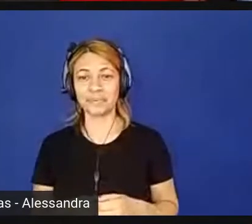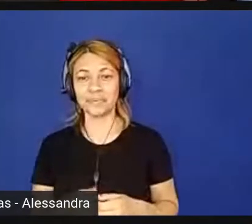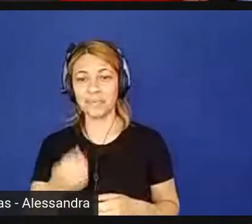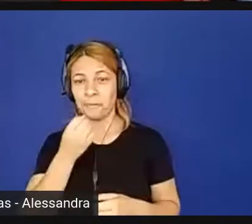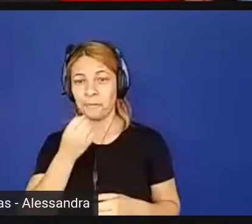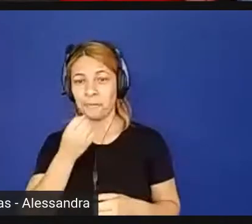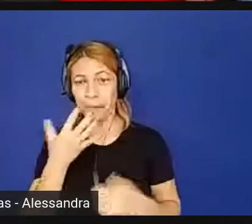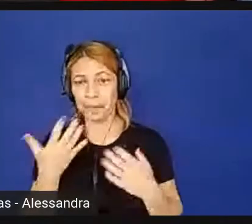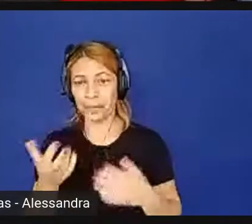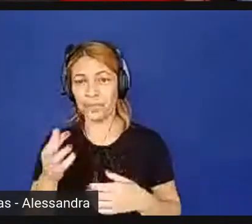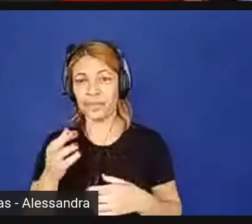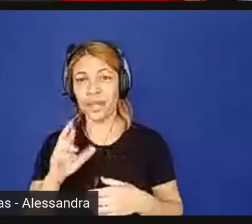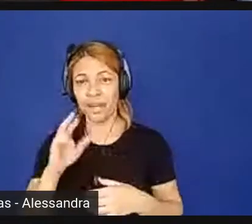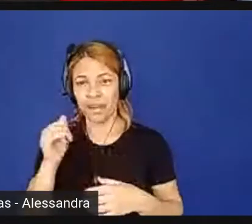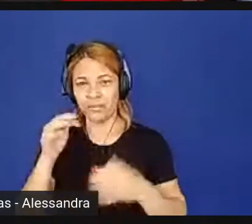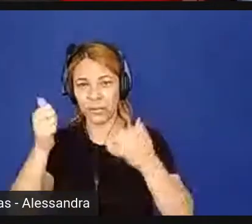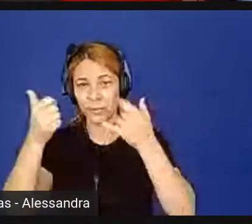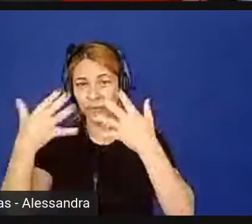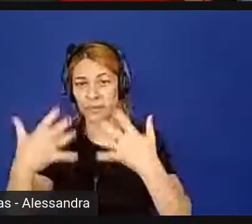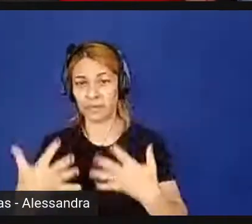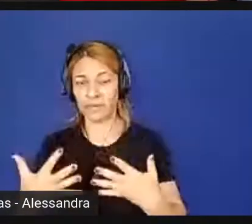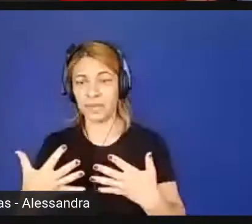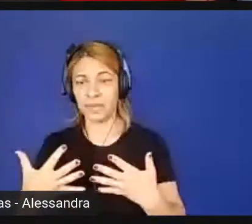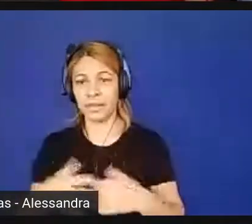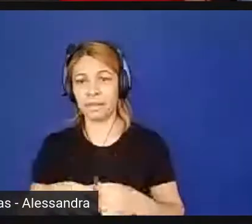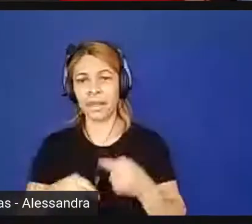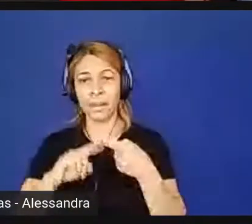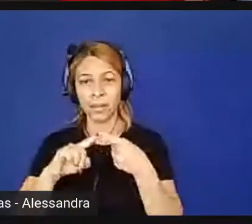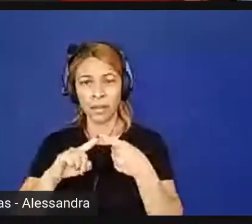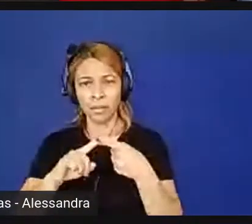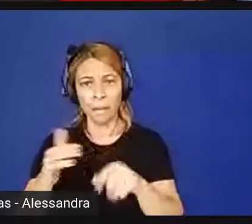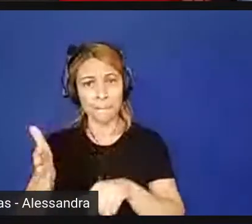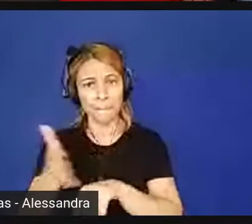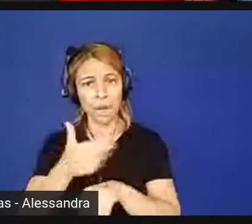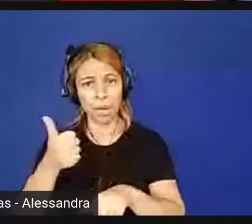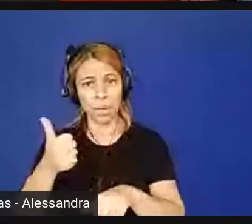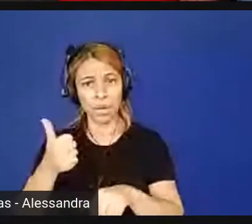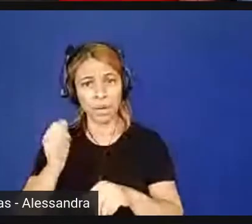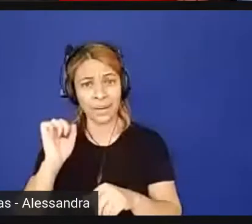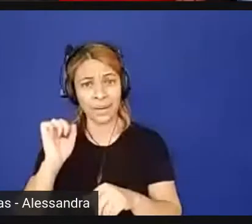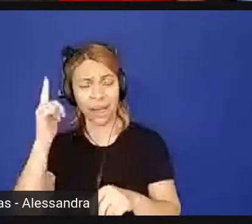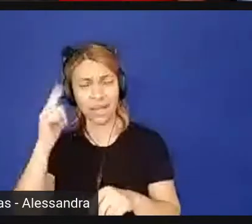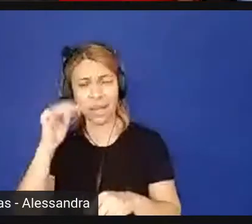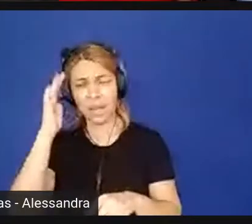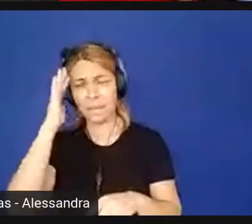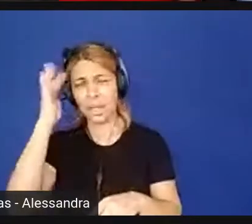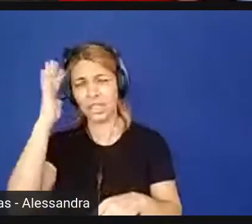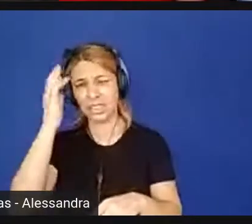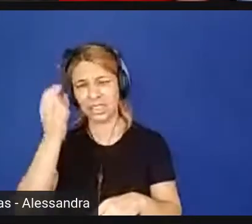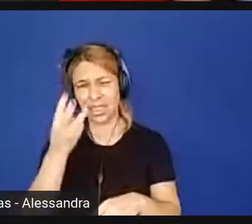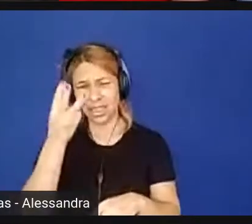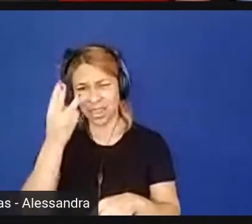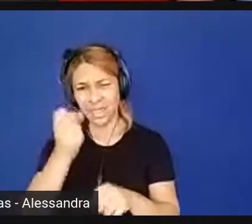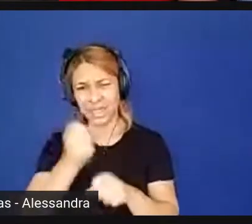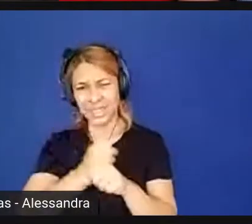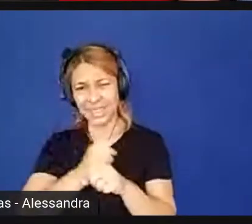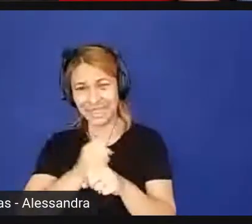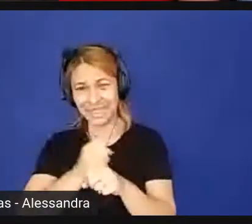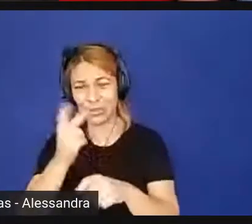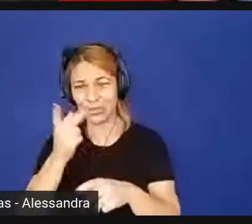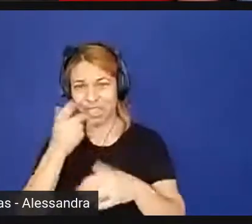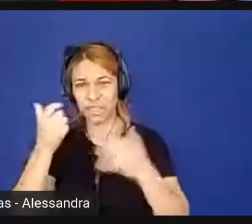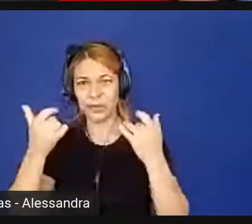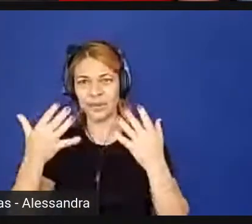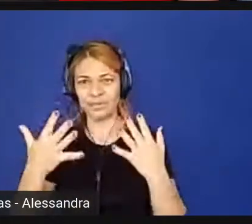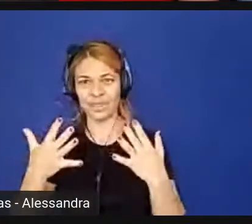Ó. Primeiro, melhorou? Claro. Quem imaginaria 3 anos, sei lá, a gente falando sobre isso, talvez nesse